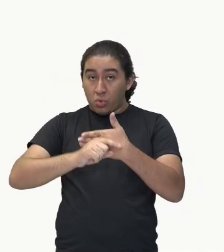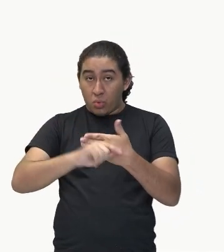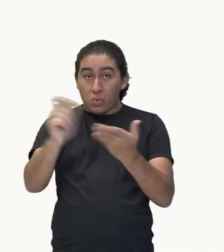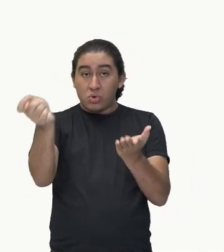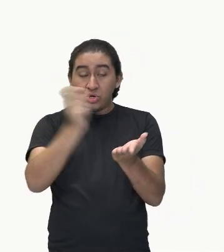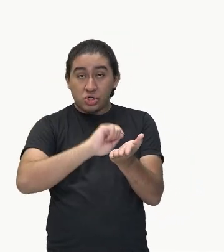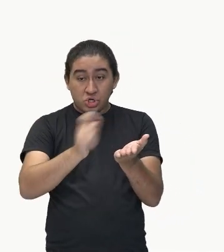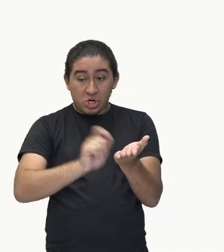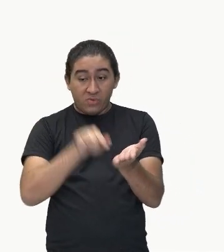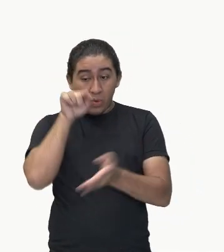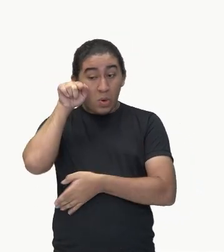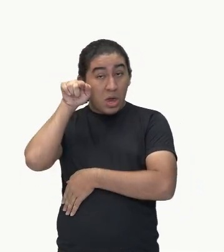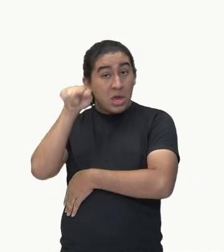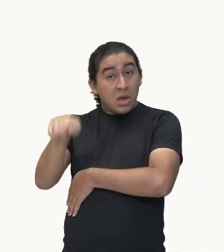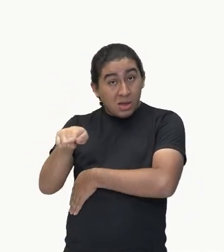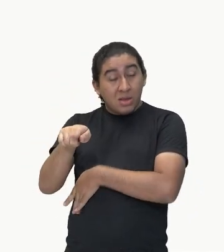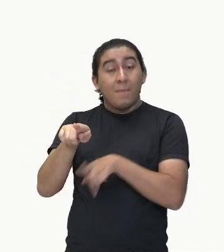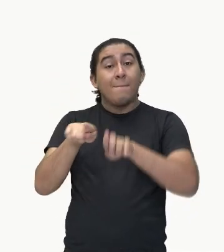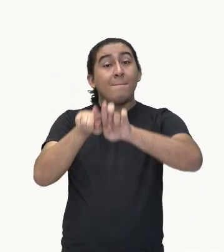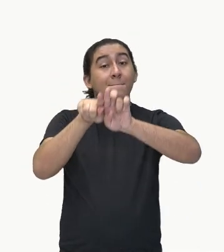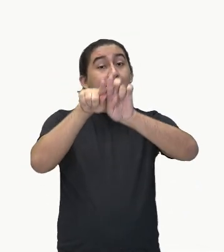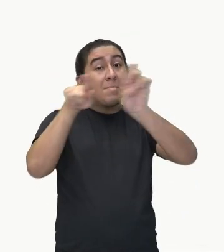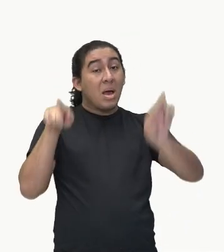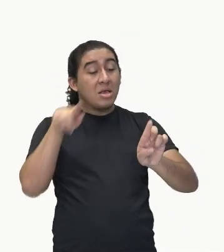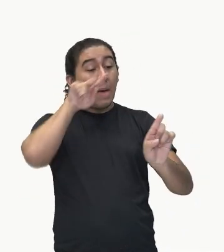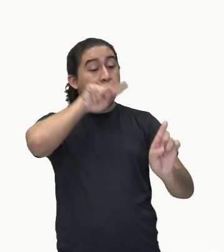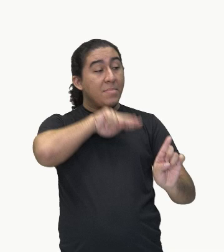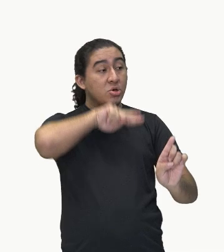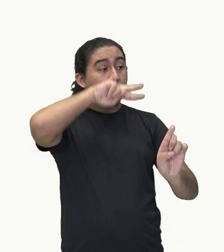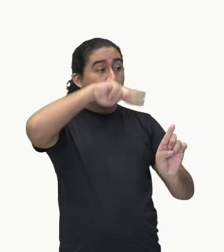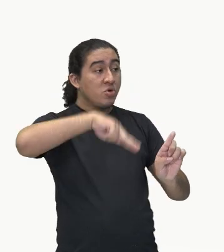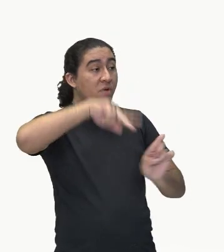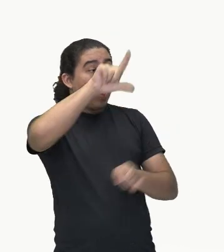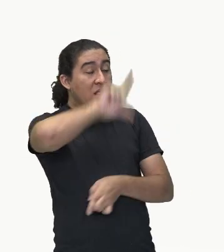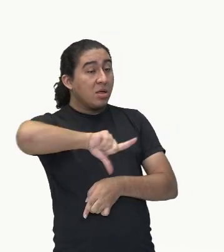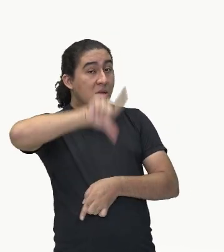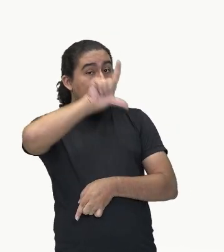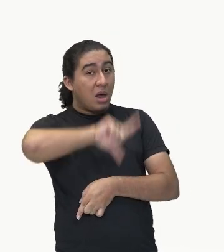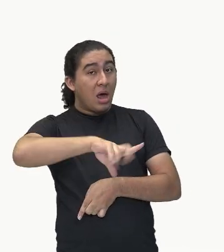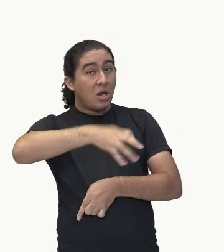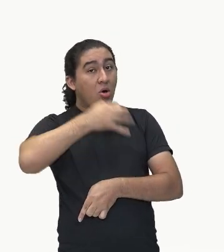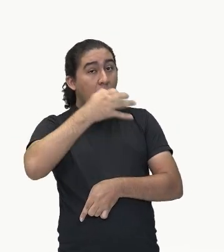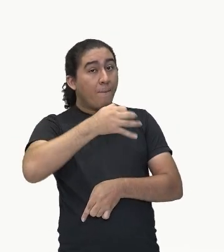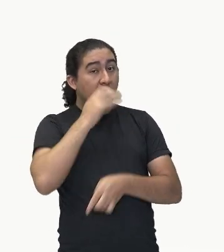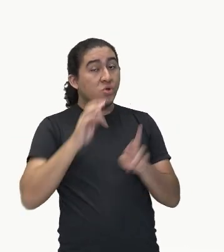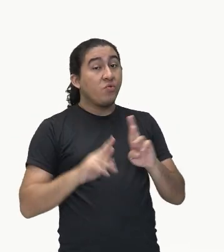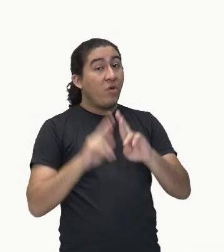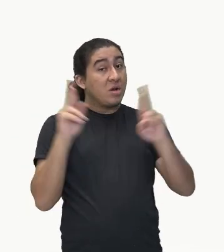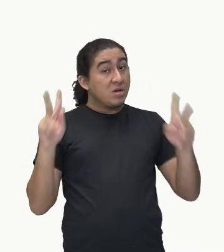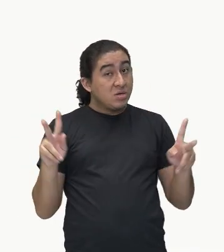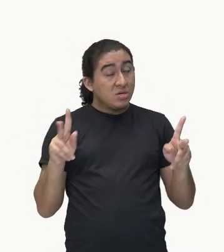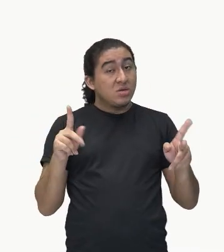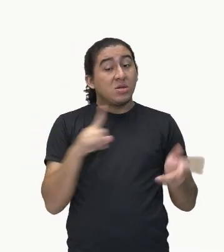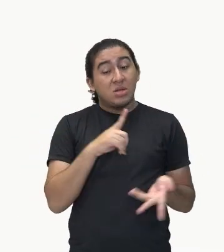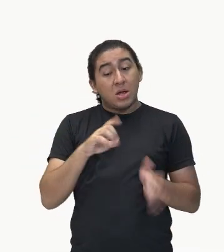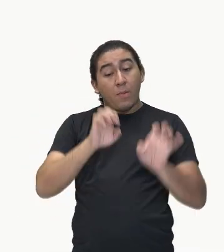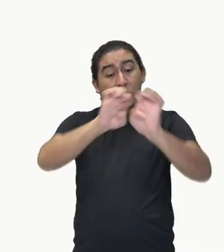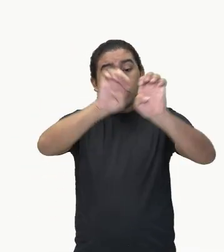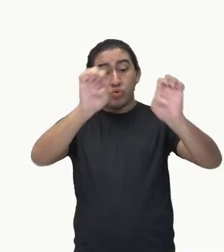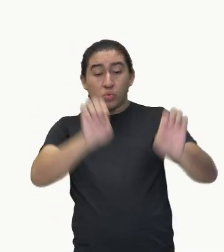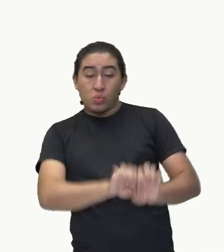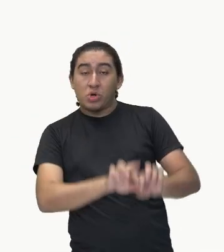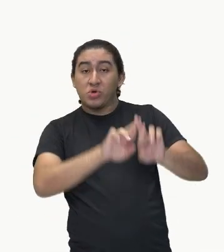Porém, são dimensões literárias diferentes, não é? Tem estilos diferentes. E aí,